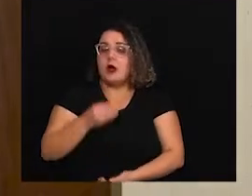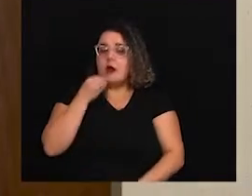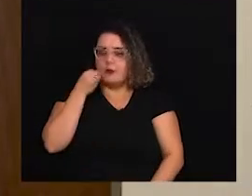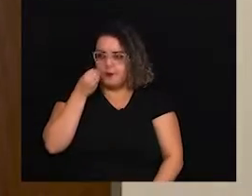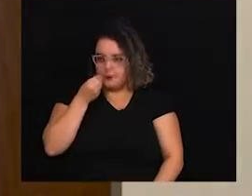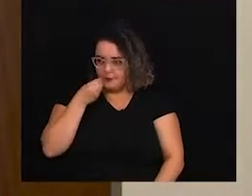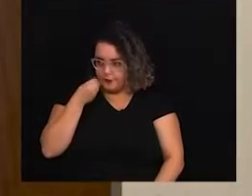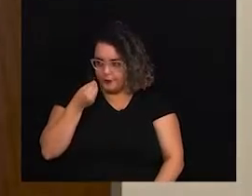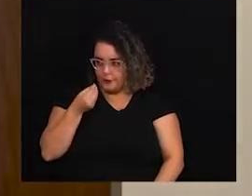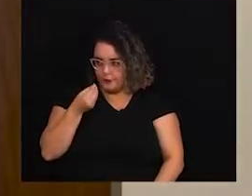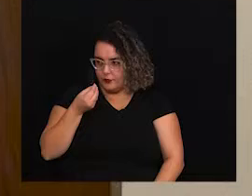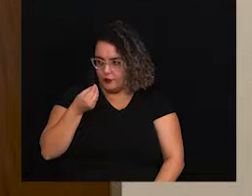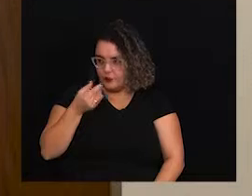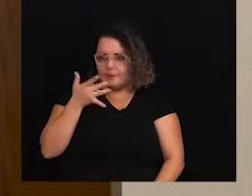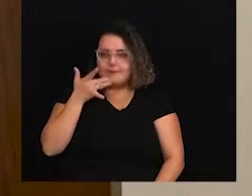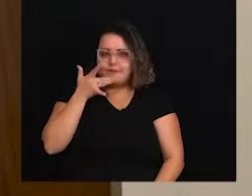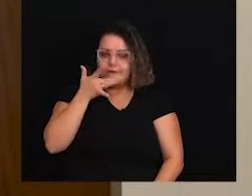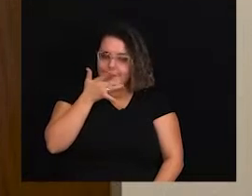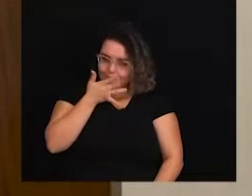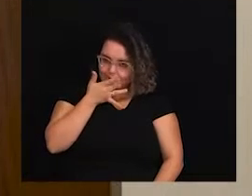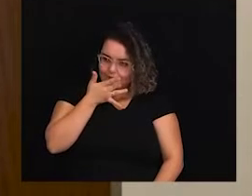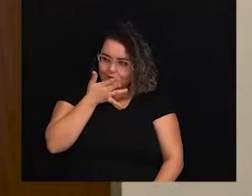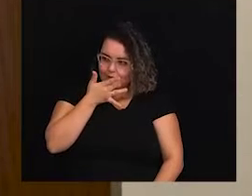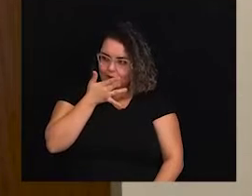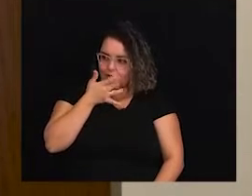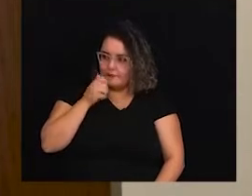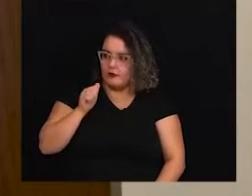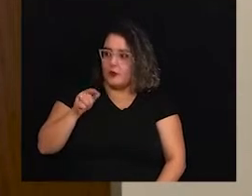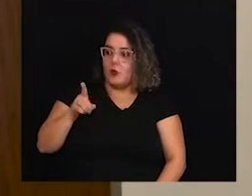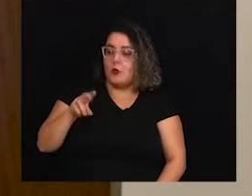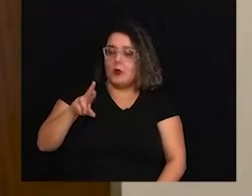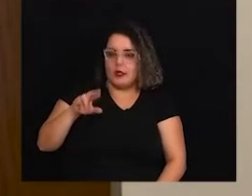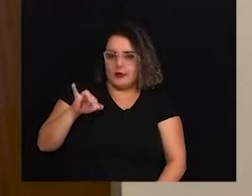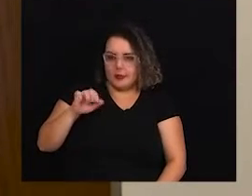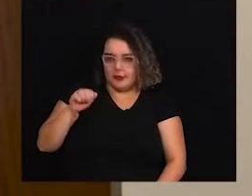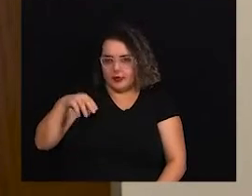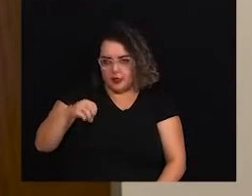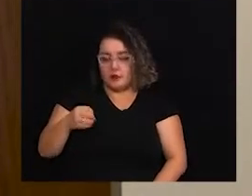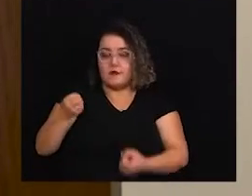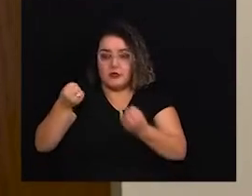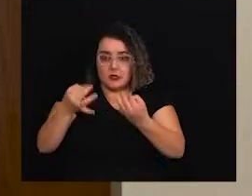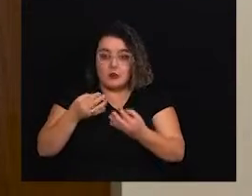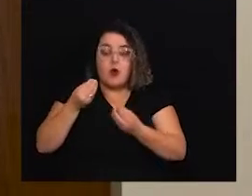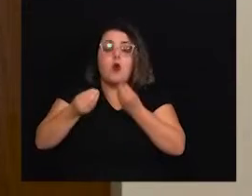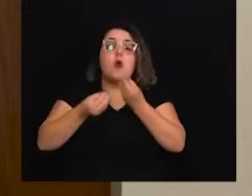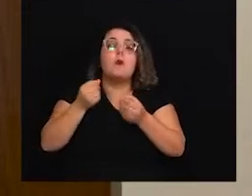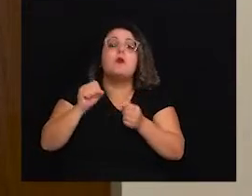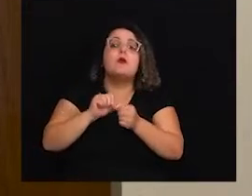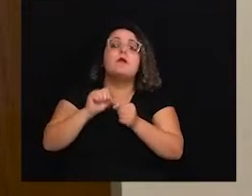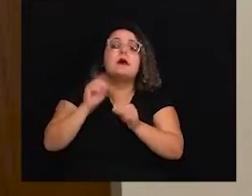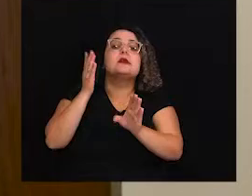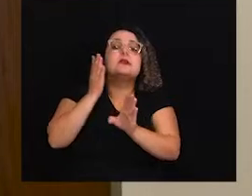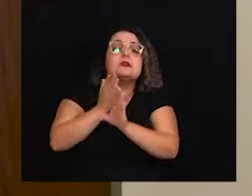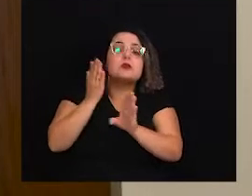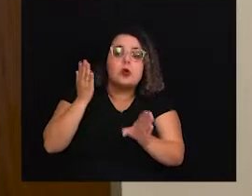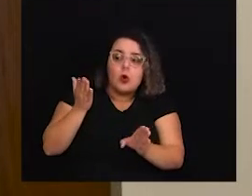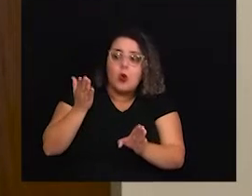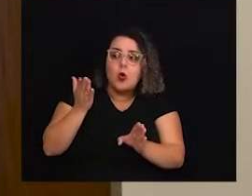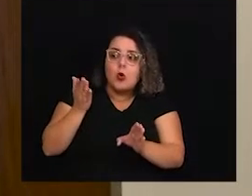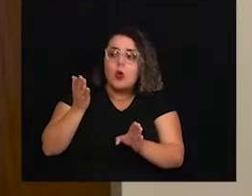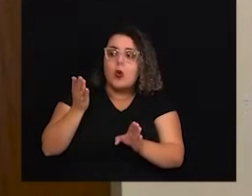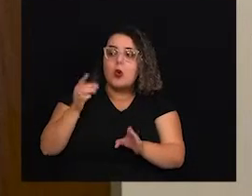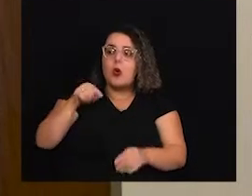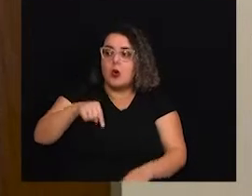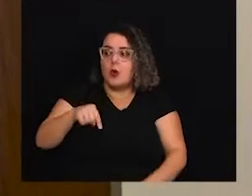Gente, enquanto eu vou experimentar aqui essa delícia, o Adriano vai explicar pra vocês como é que faz pra